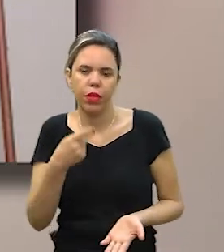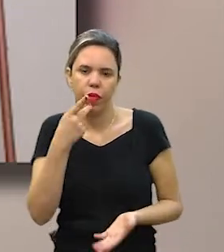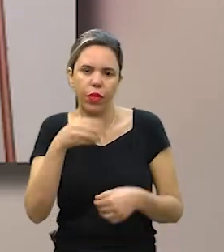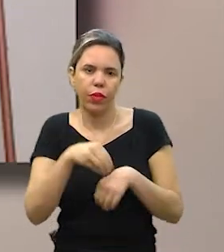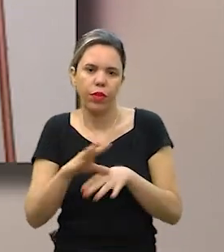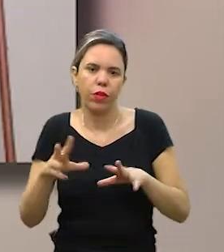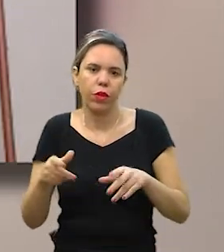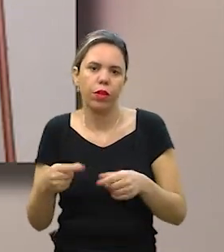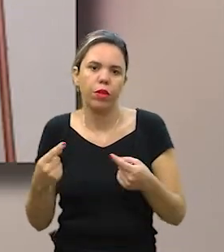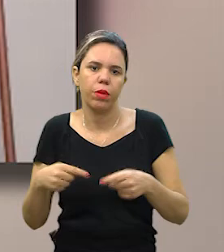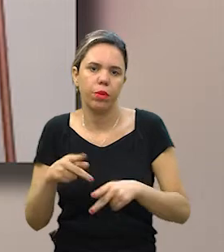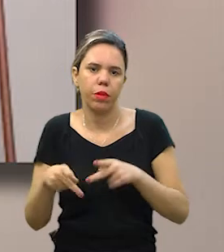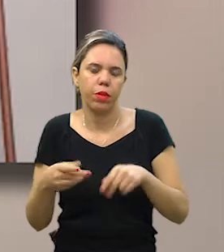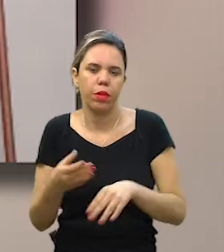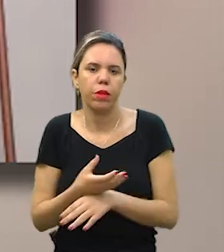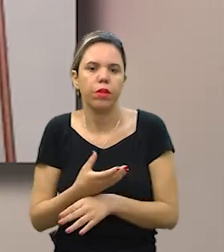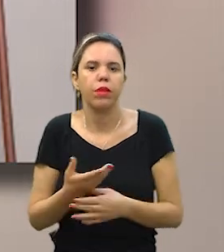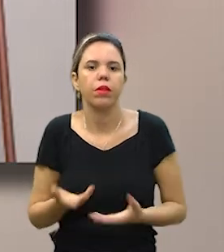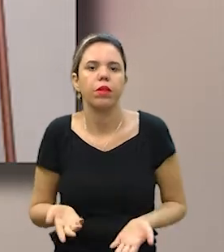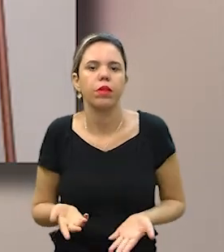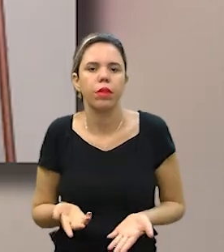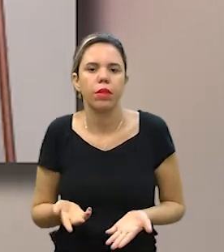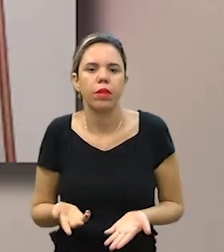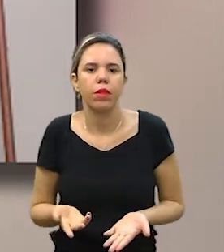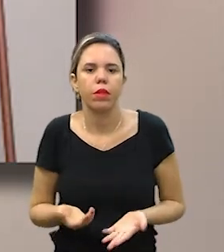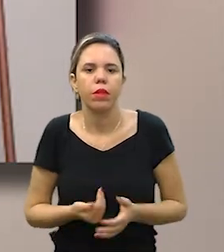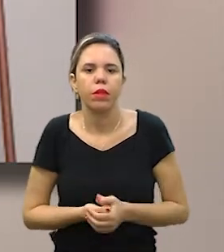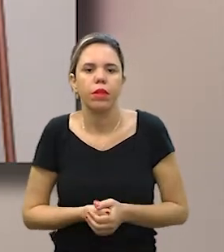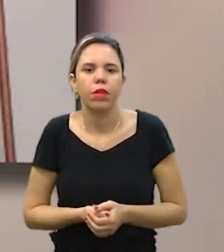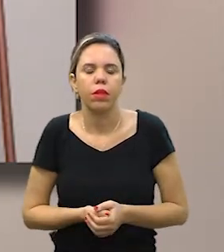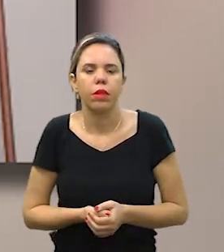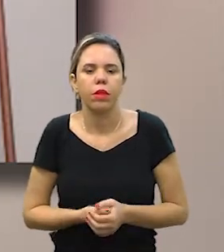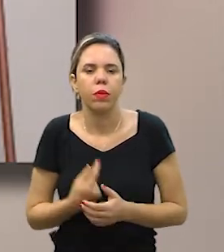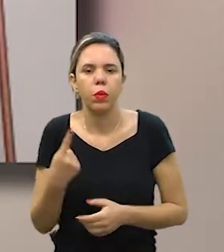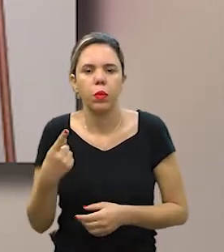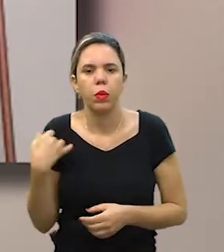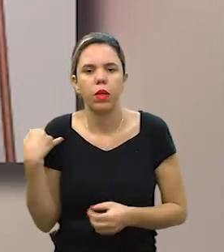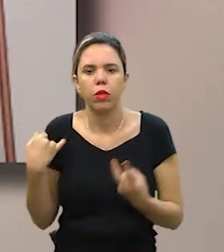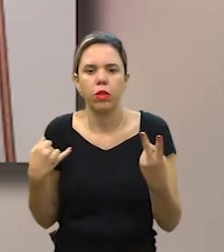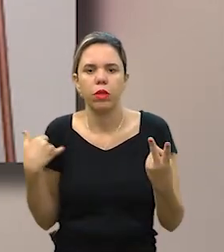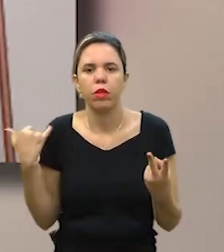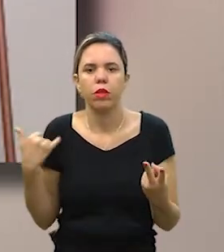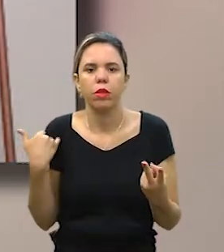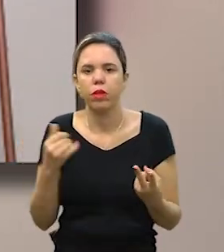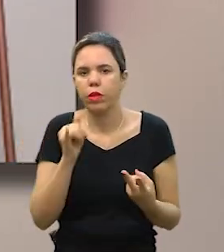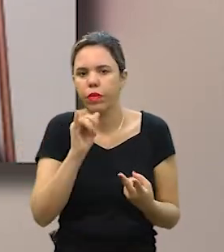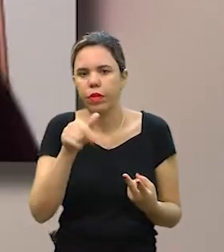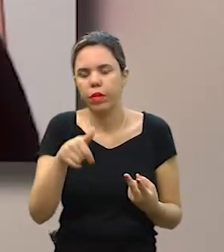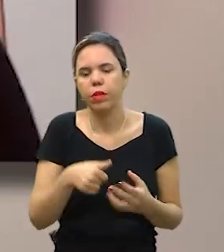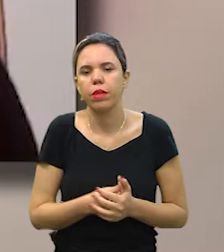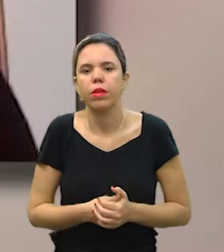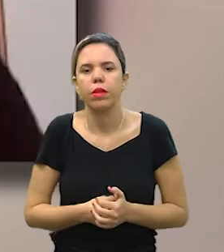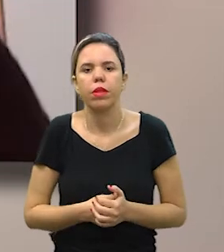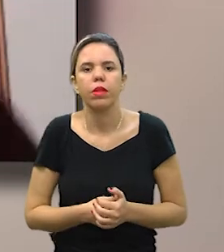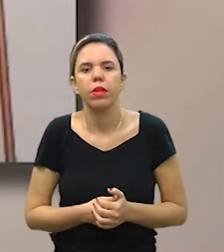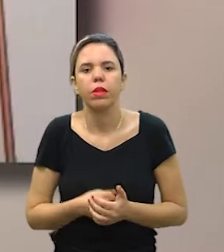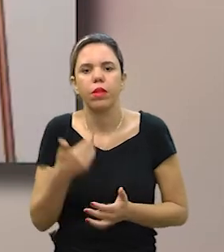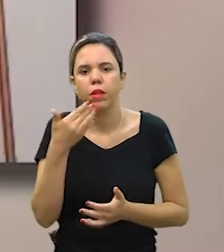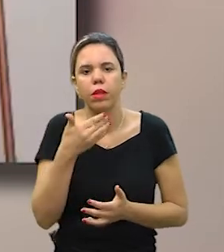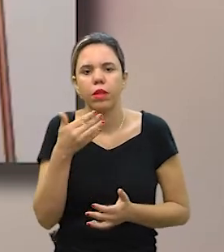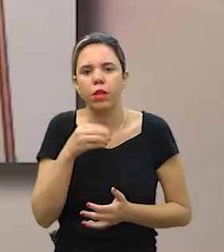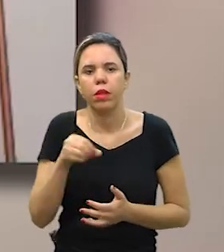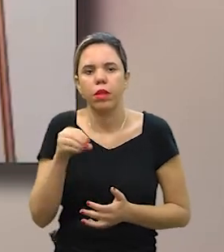gente contraindica totalmente antes aí de 1 aninho, de 2 anos, a gente vai falar daqui a pouco sobre